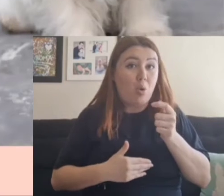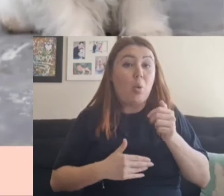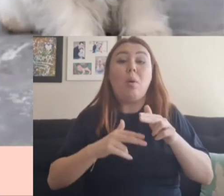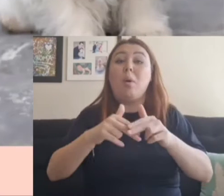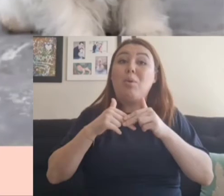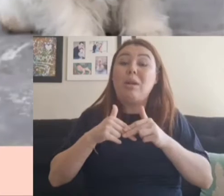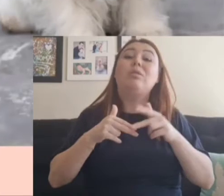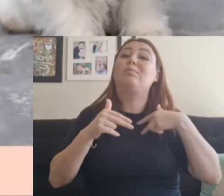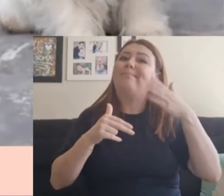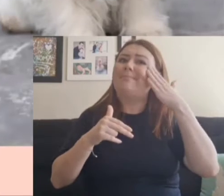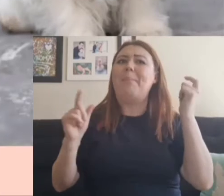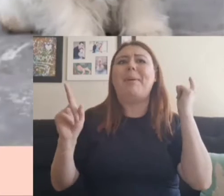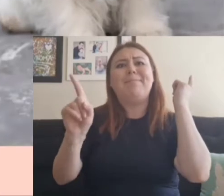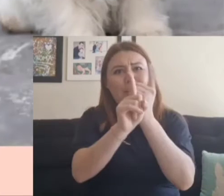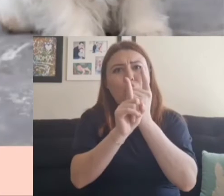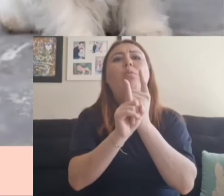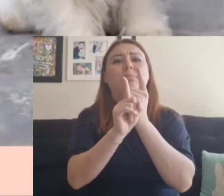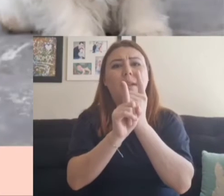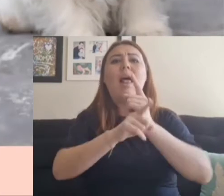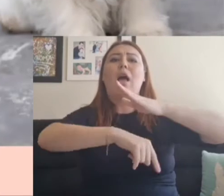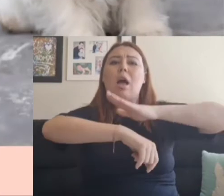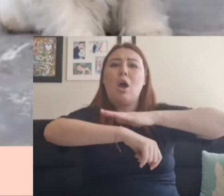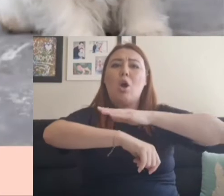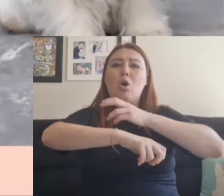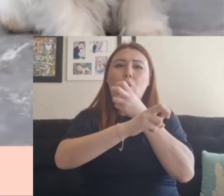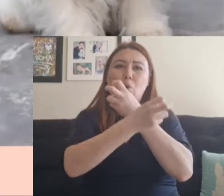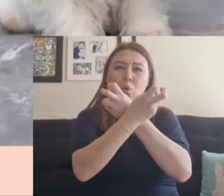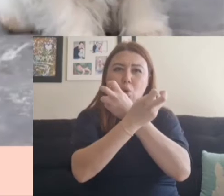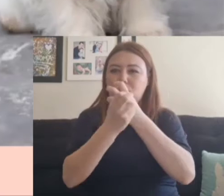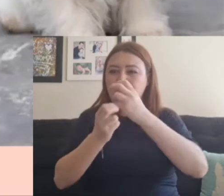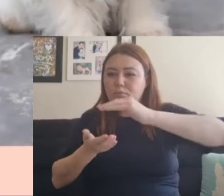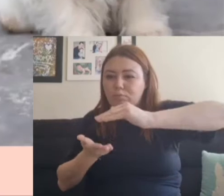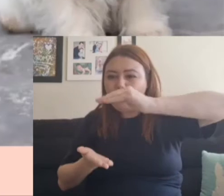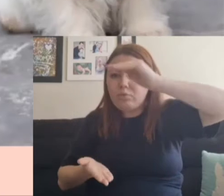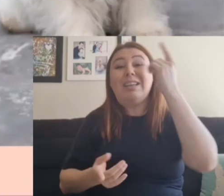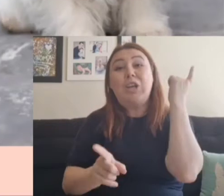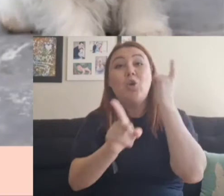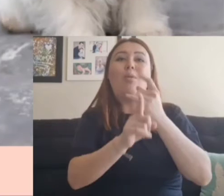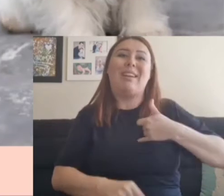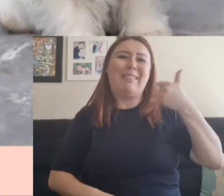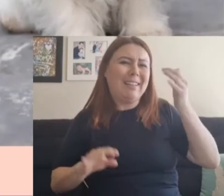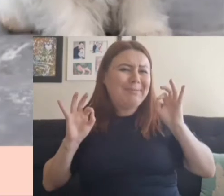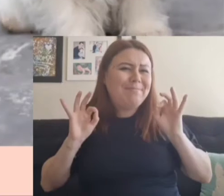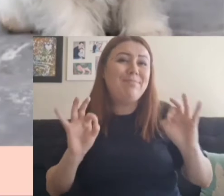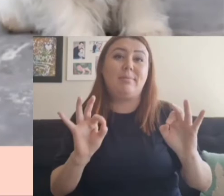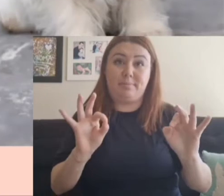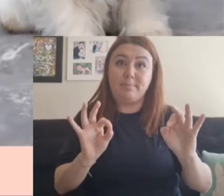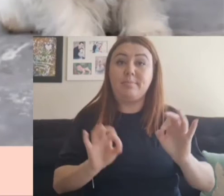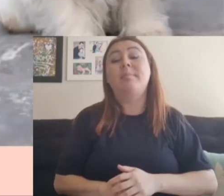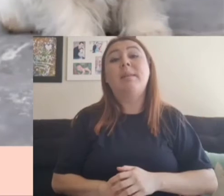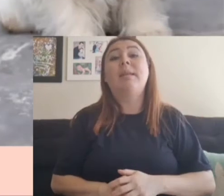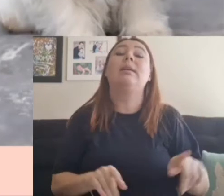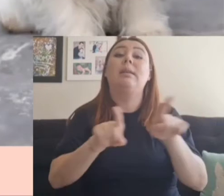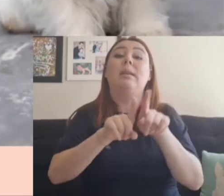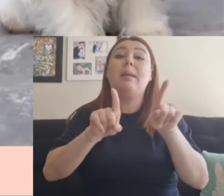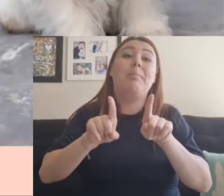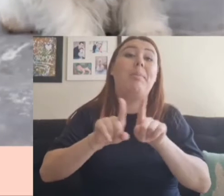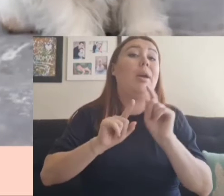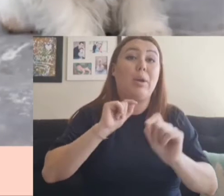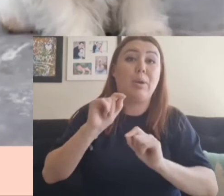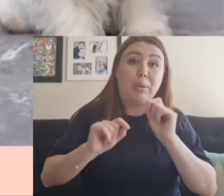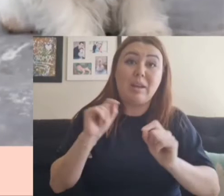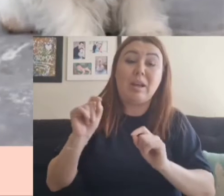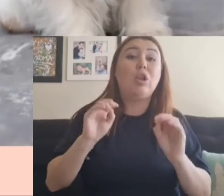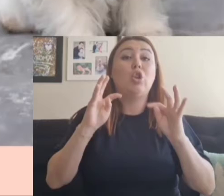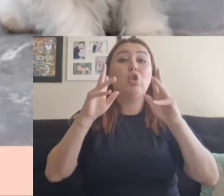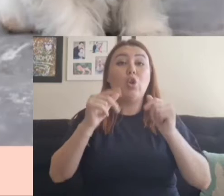correta do animal. Além disso, todos os centros de ossificação eles se encontram geralmente completamente fundidos por volta de